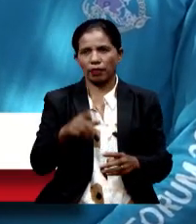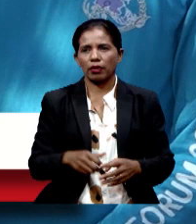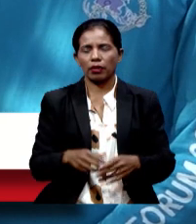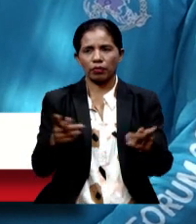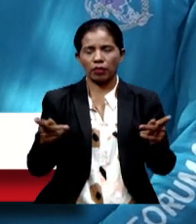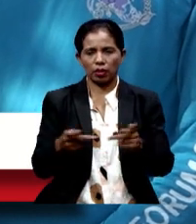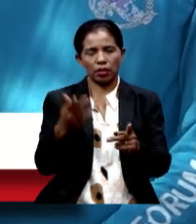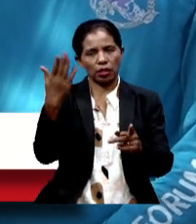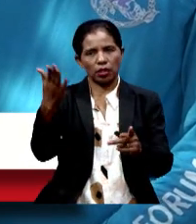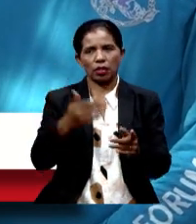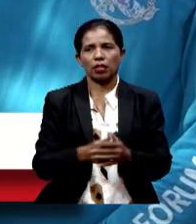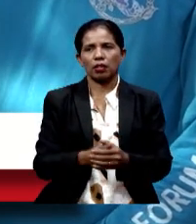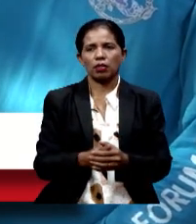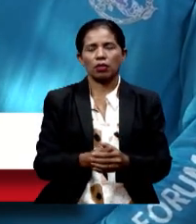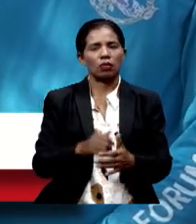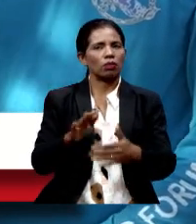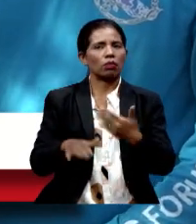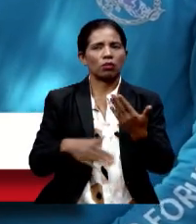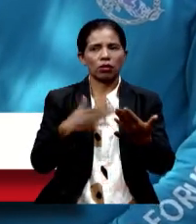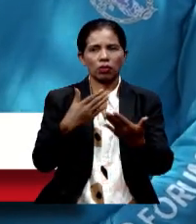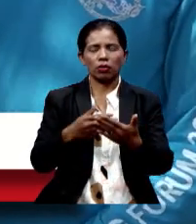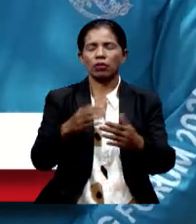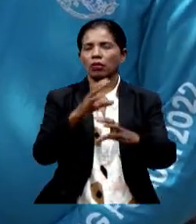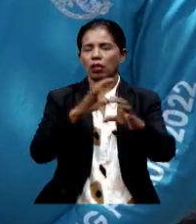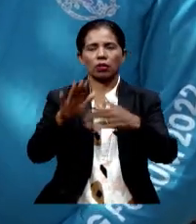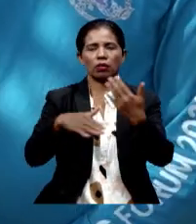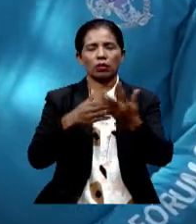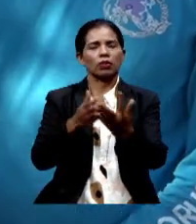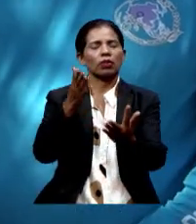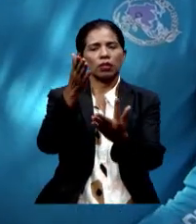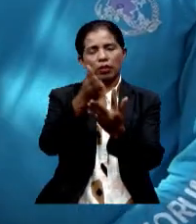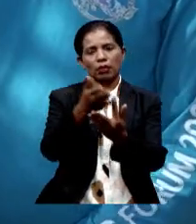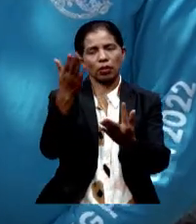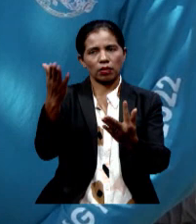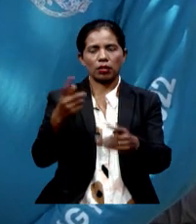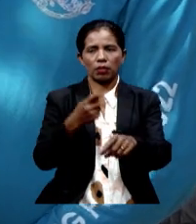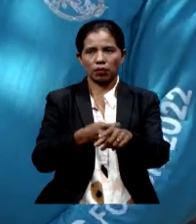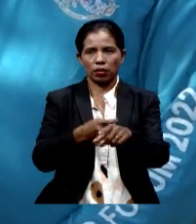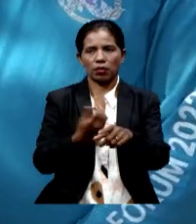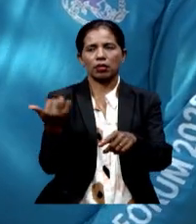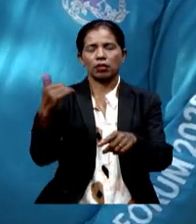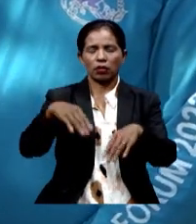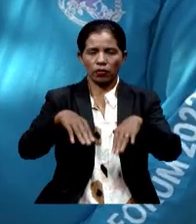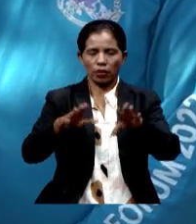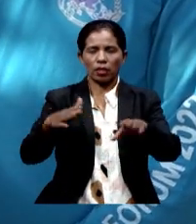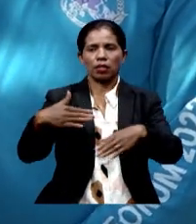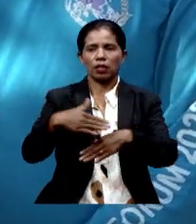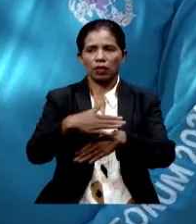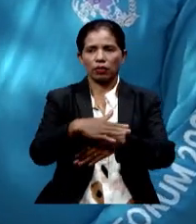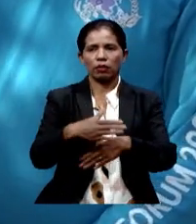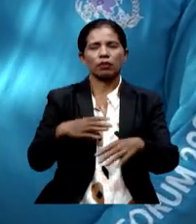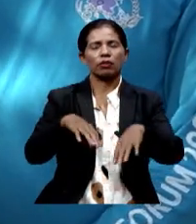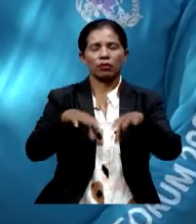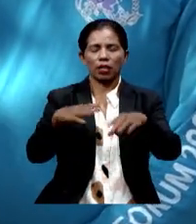de crer que não vai, para terminar o outro, carreta será outro, tamo aí não ao mesmo tempo, vamos ser a tua carreta será, mas você tamo aí